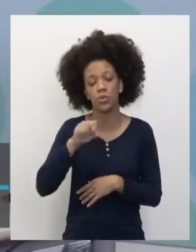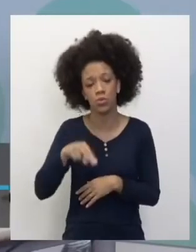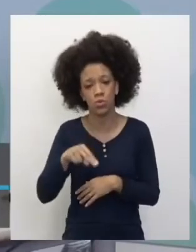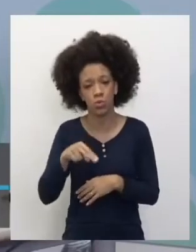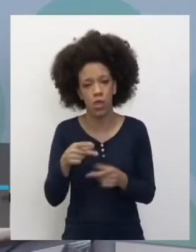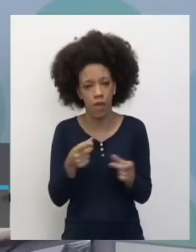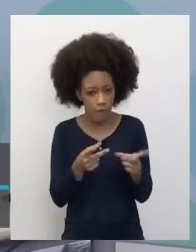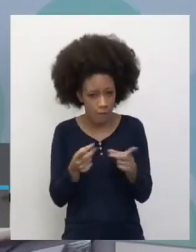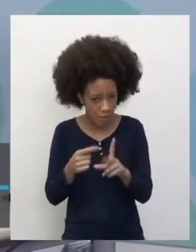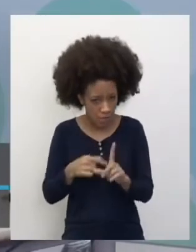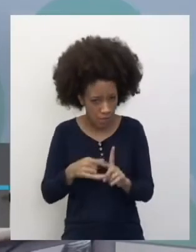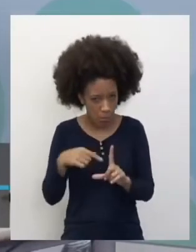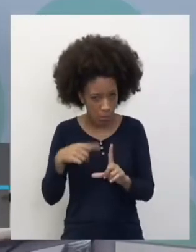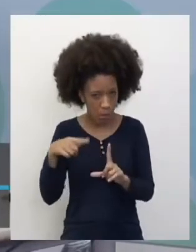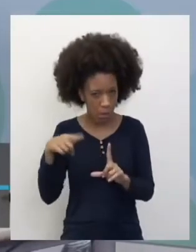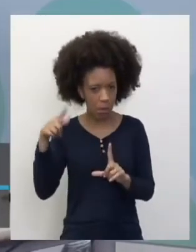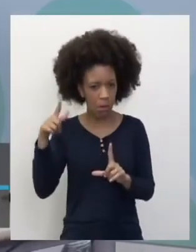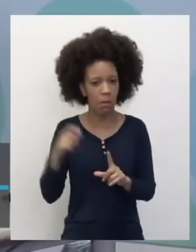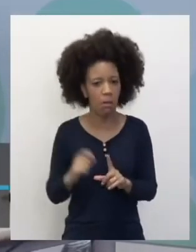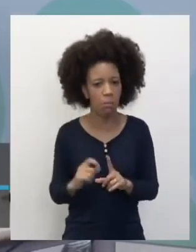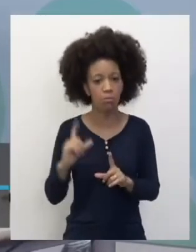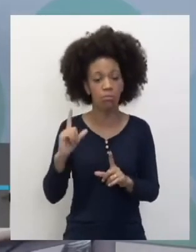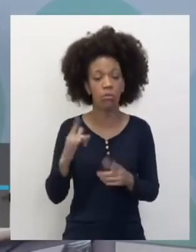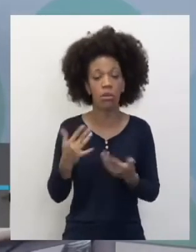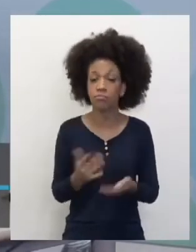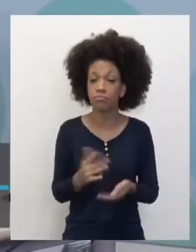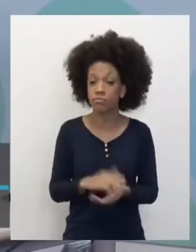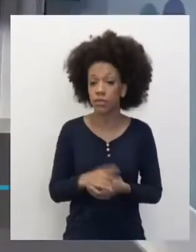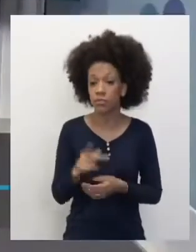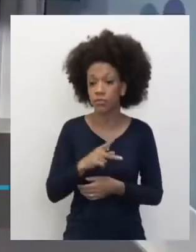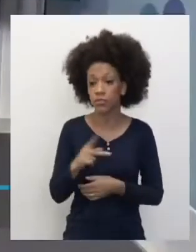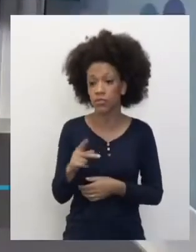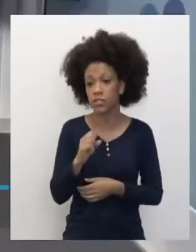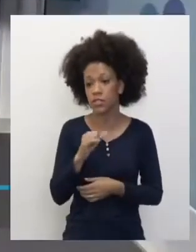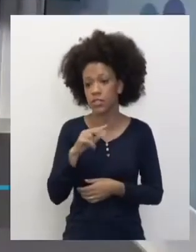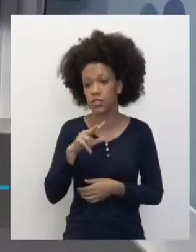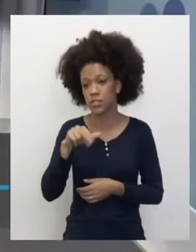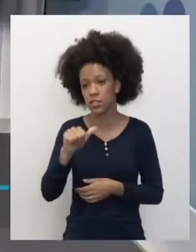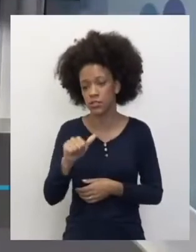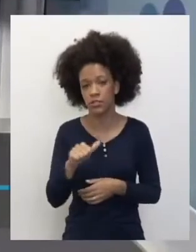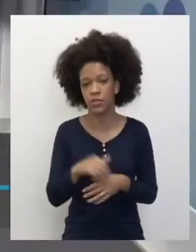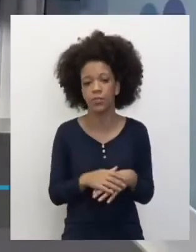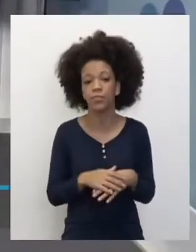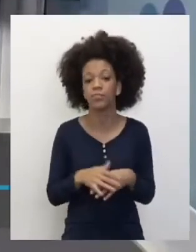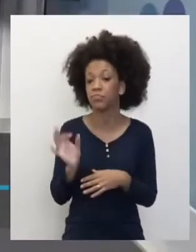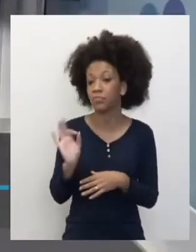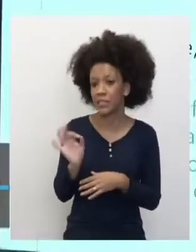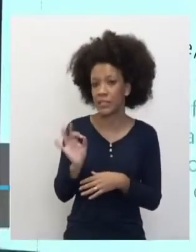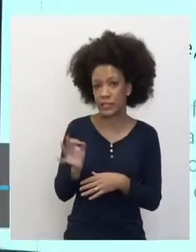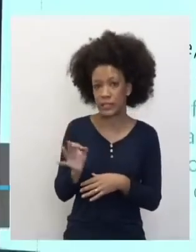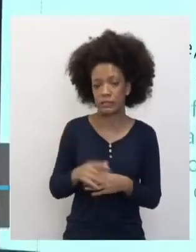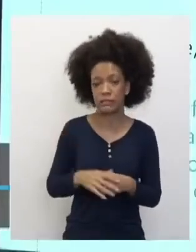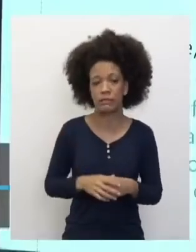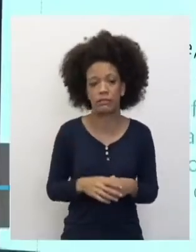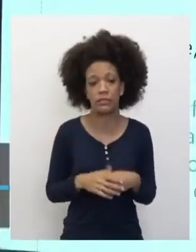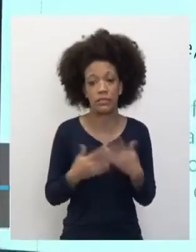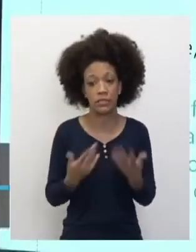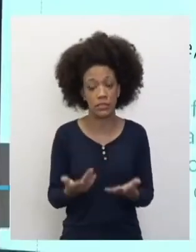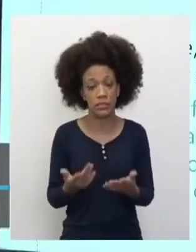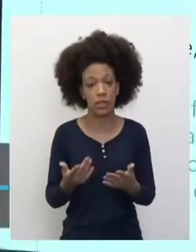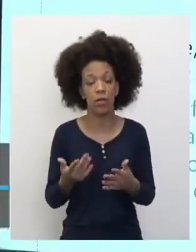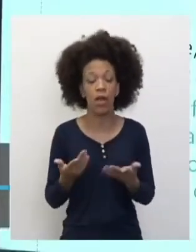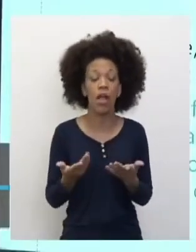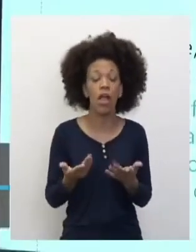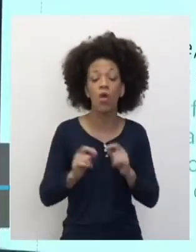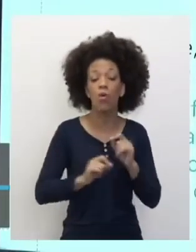as vendas para ter maior veiculação para o Silvia. Isso, certinho, isso mesmo, né? São hipóteses, né? Então, provavelmente tenha sido